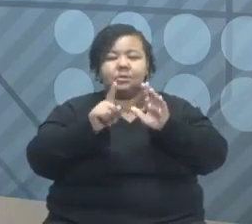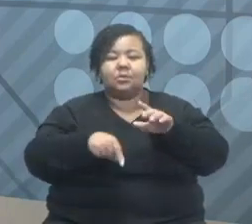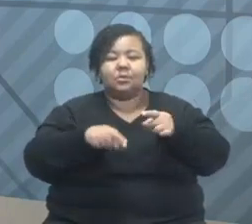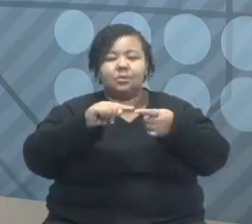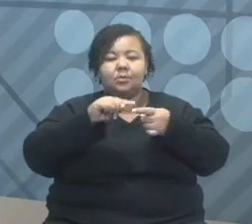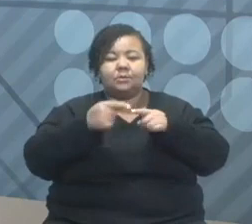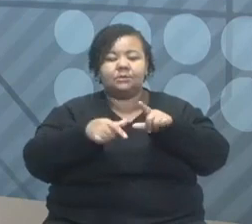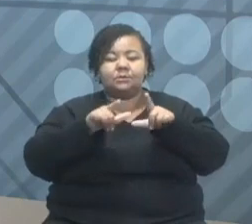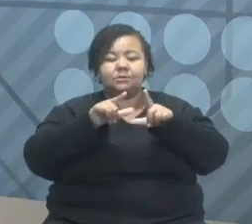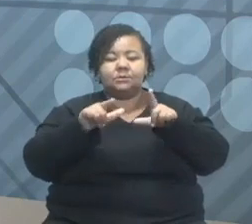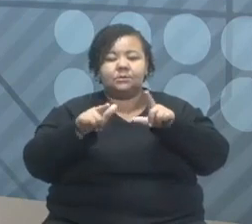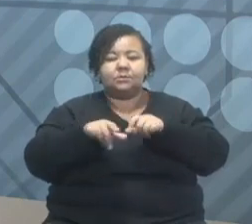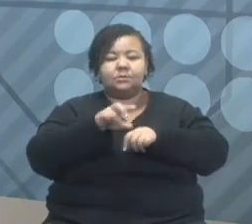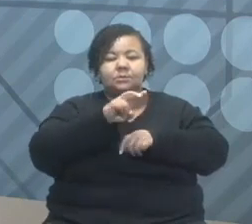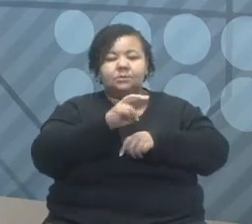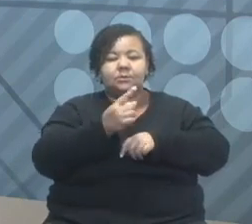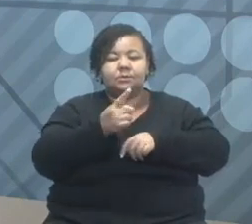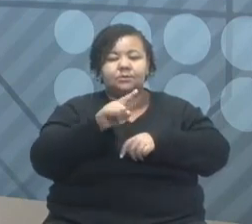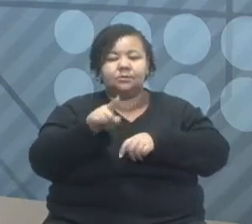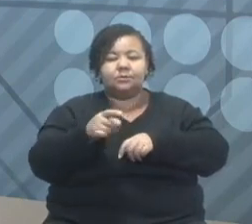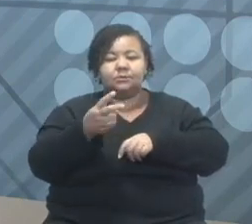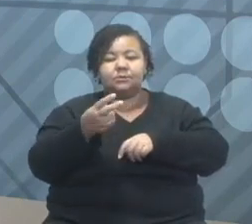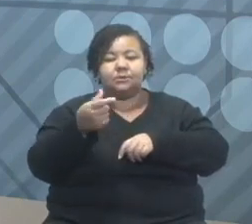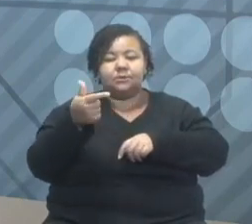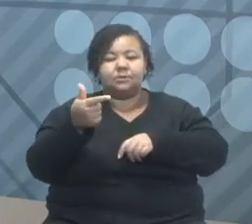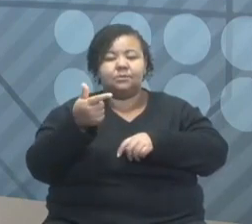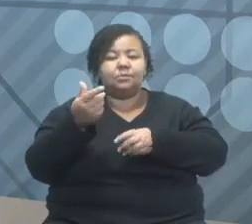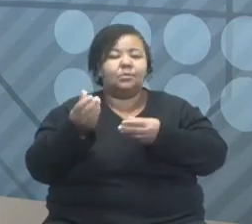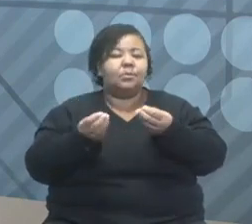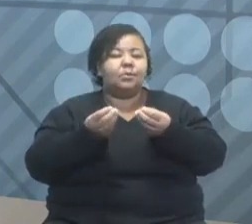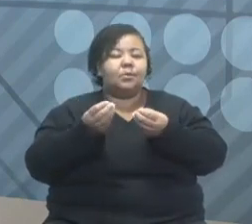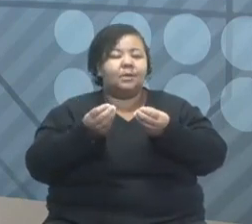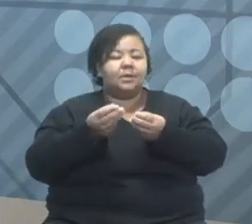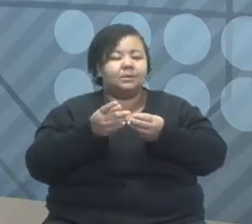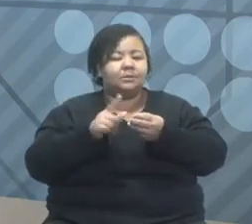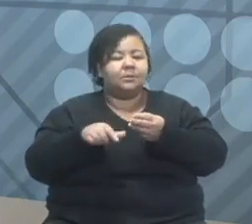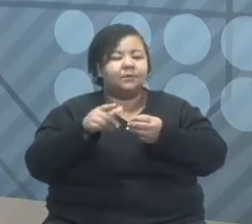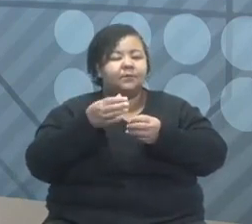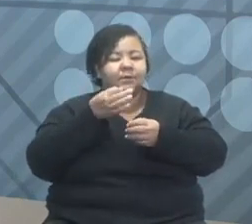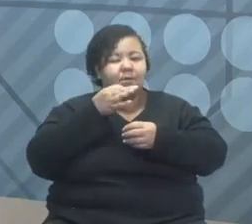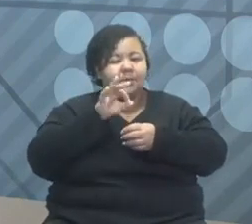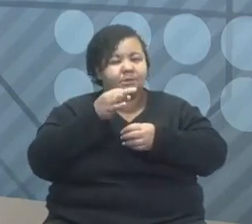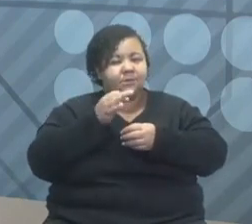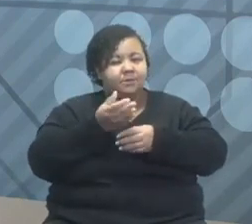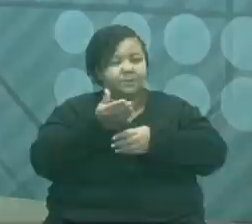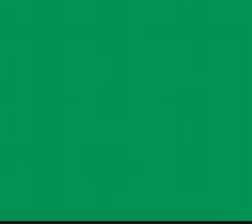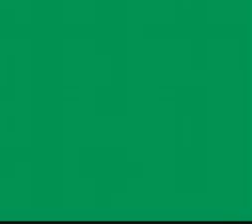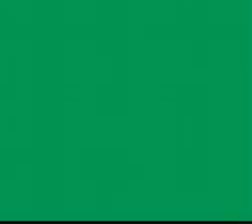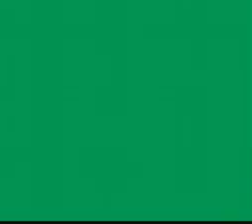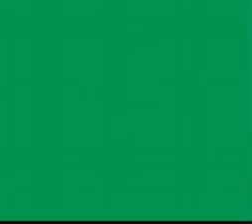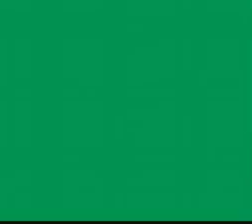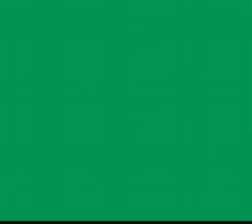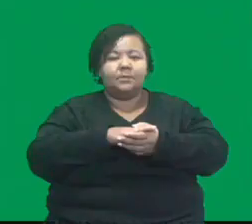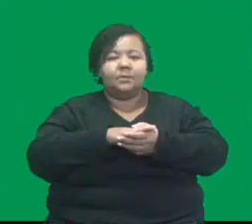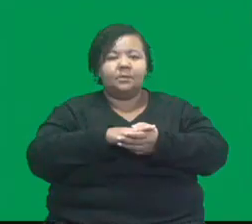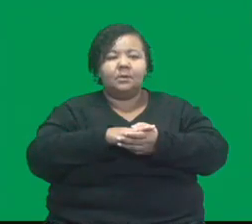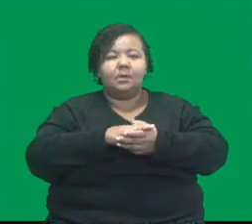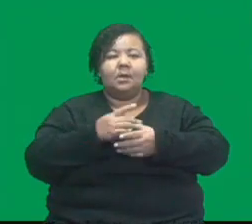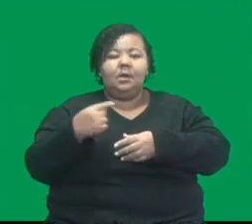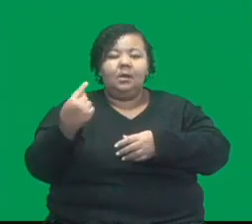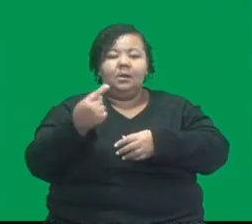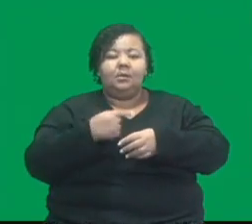combinação linear de v1 e v2. Como será isso? Vou dar uma dica para você. Acompanhe. Nós temos